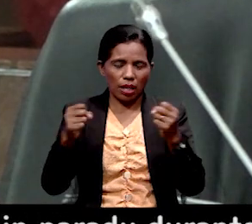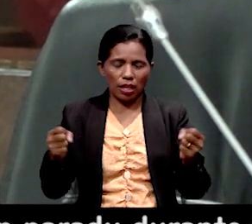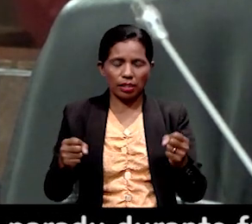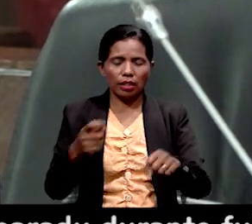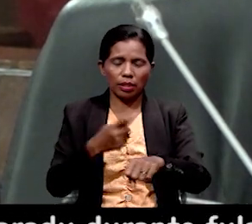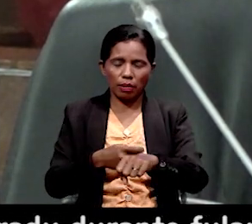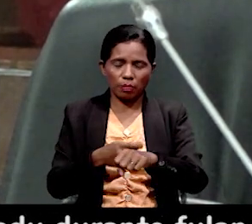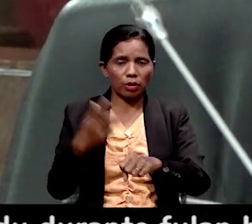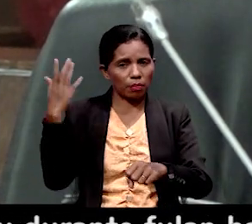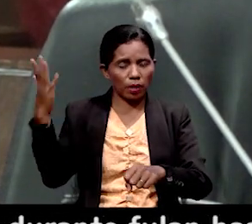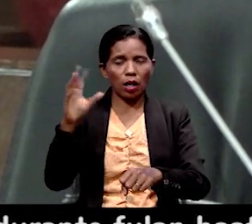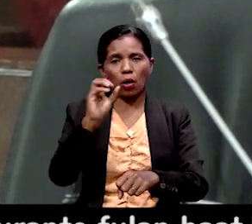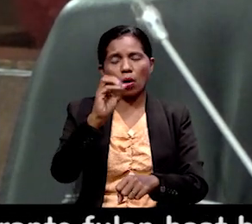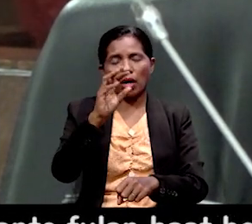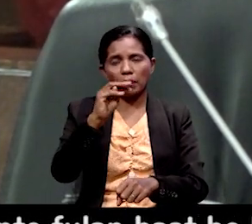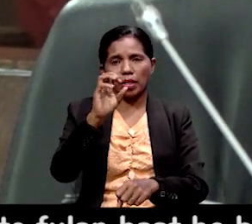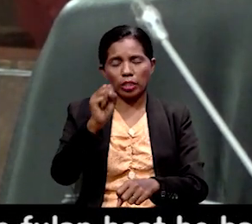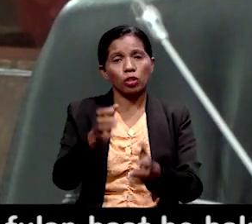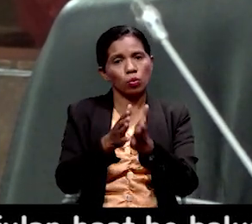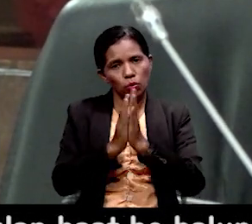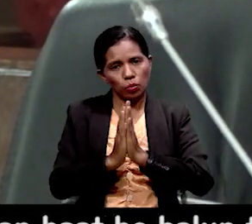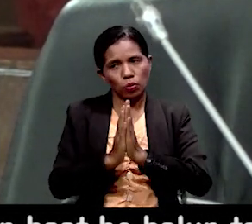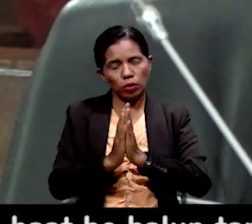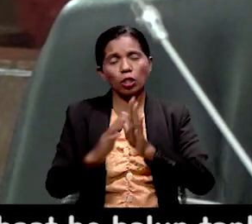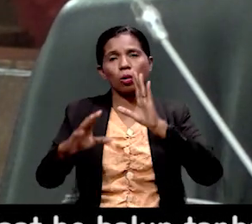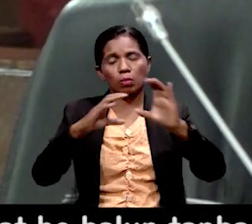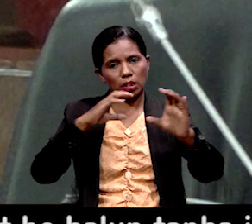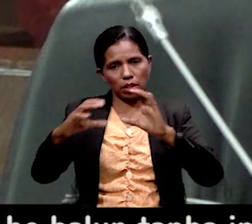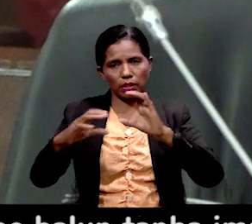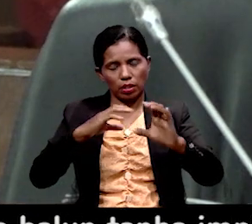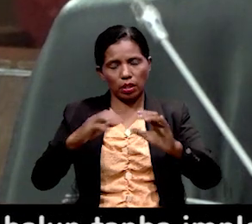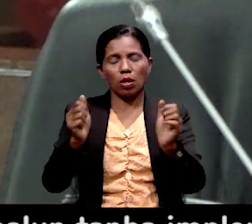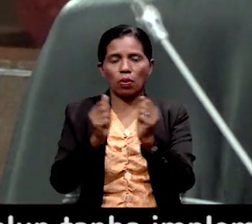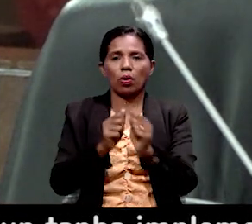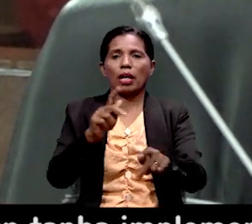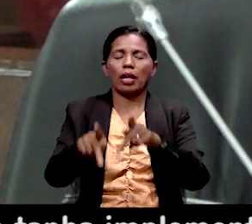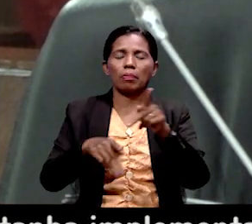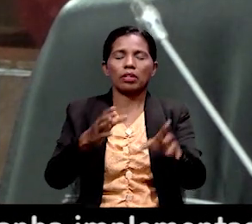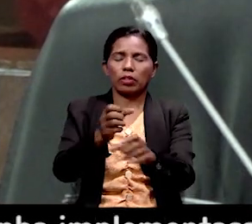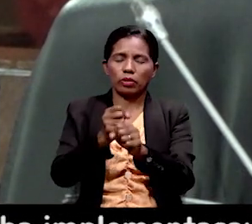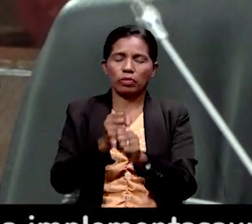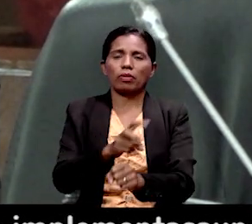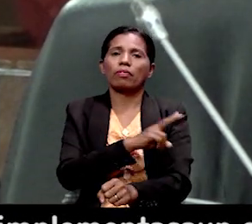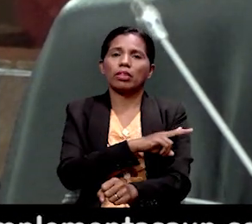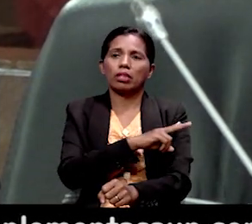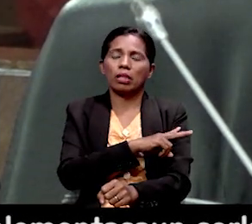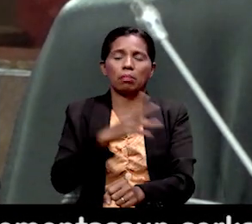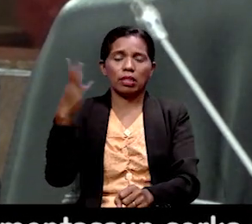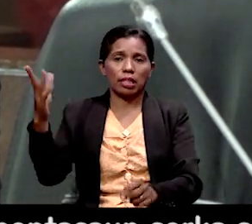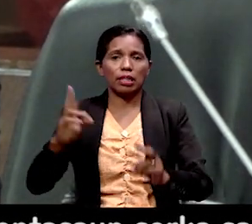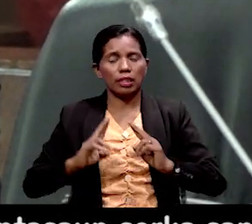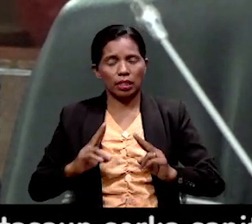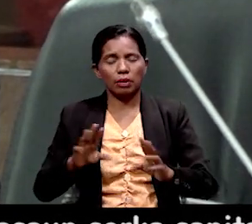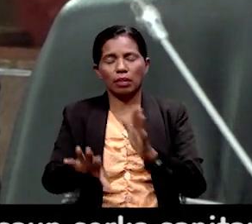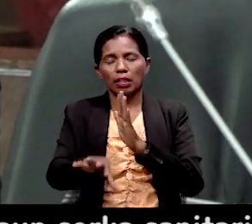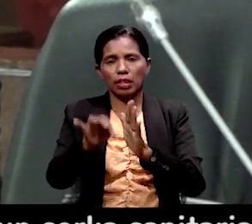para tu bele comunica fio fale ou é uma ser nem máximo vacina nem uma congelado a tu bele retam fale